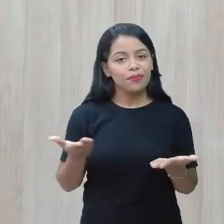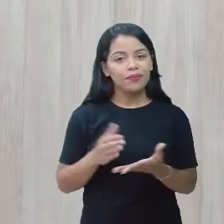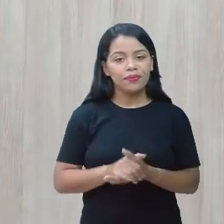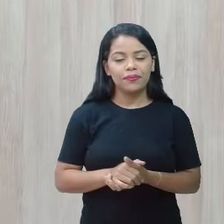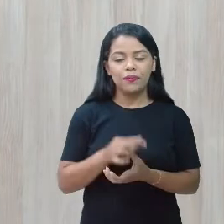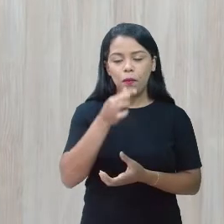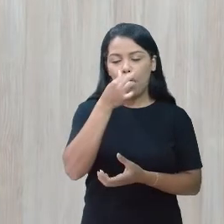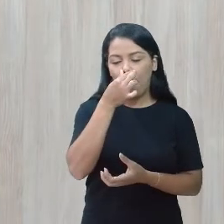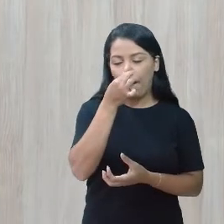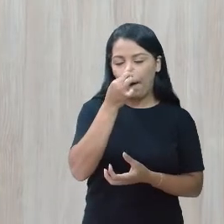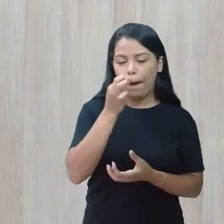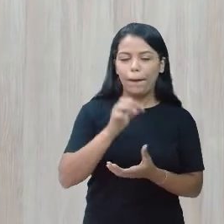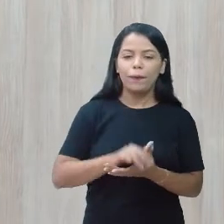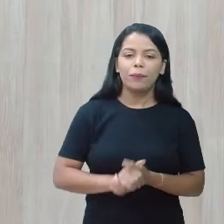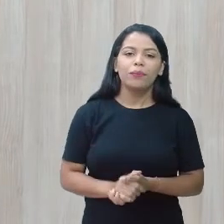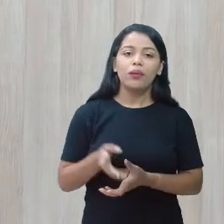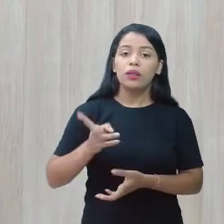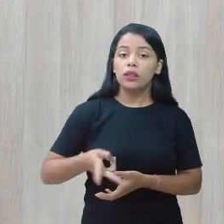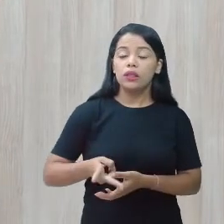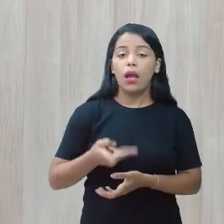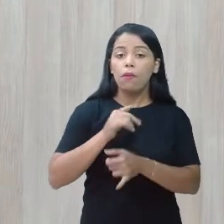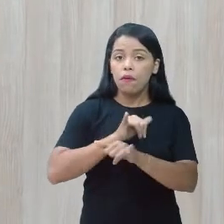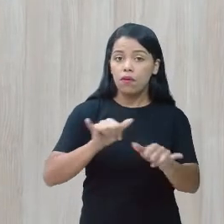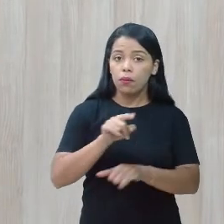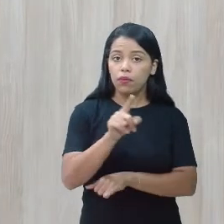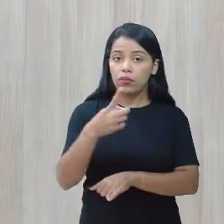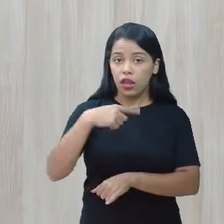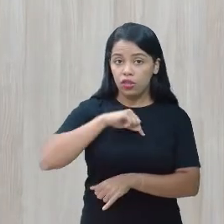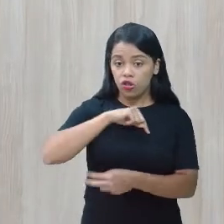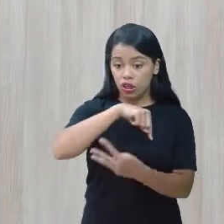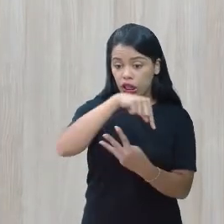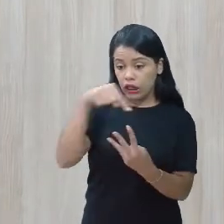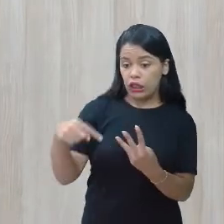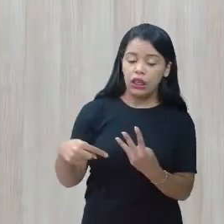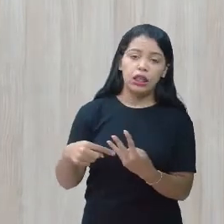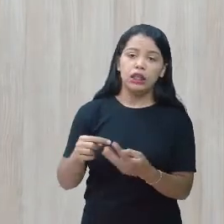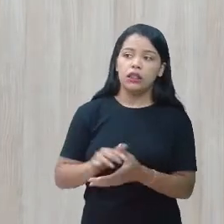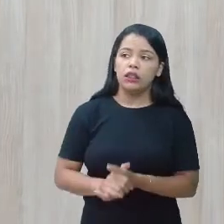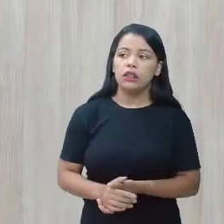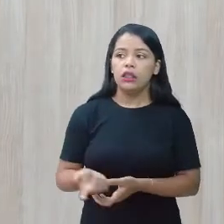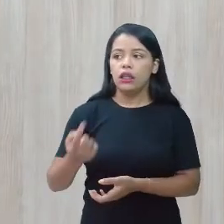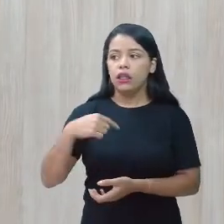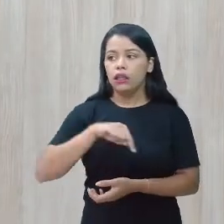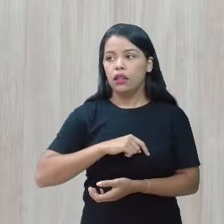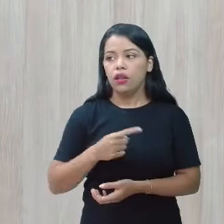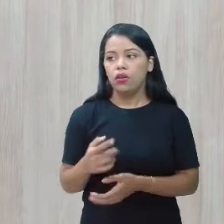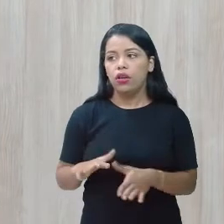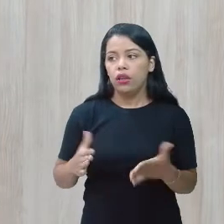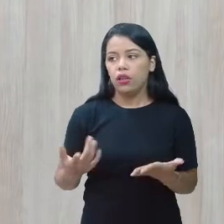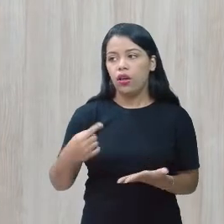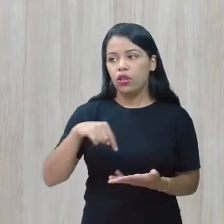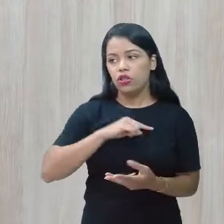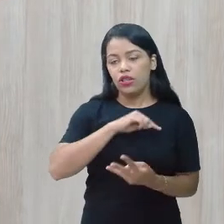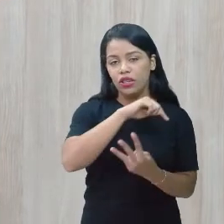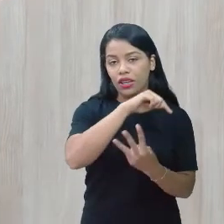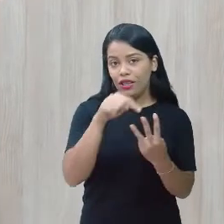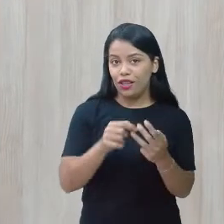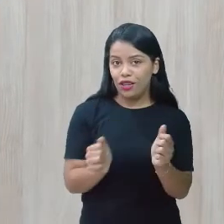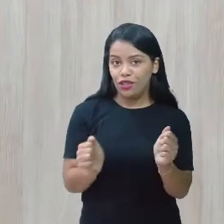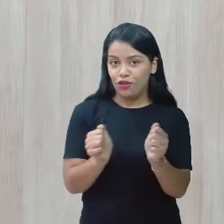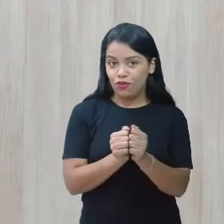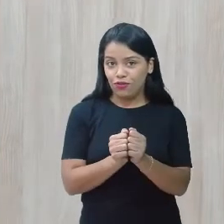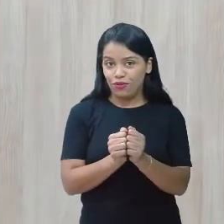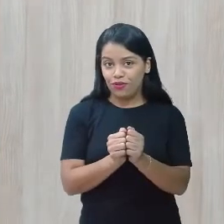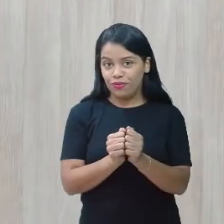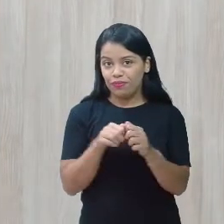falo para vocês, nós somos três, não é? E como somos três, estamos aqui, olha,